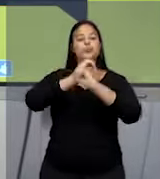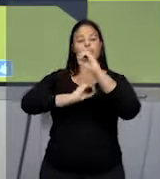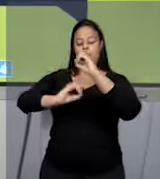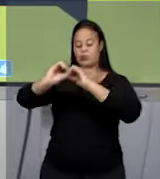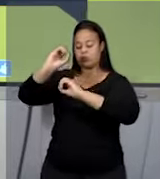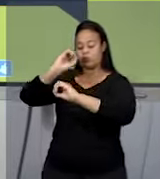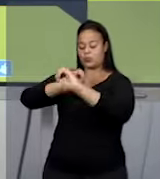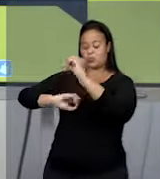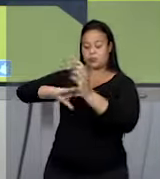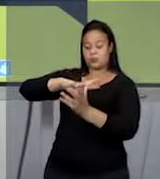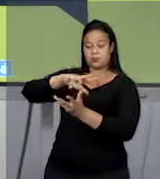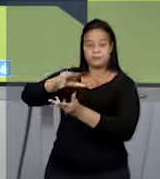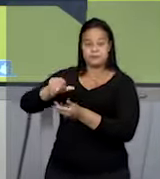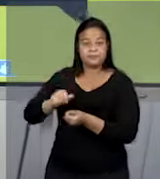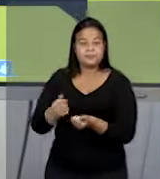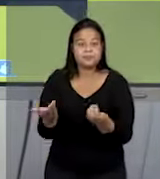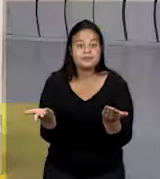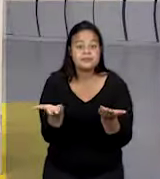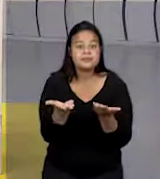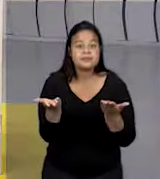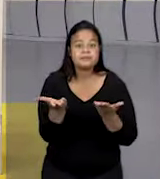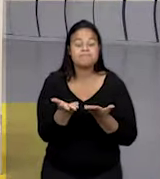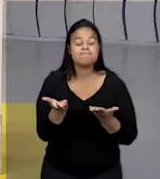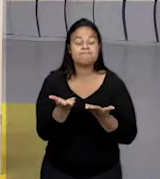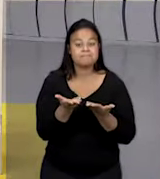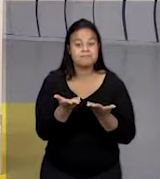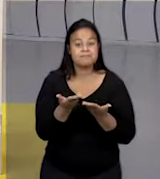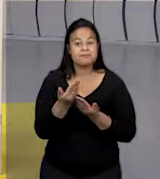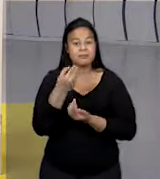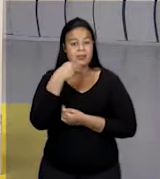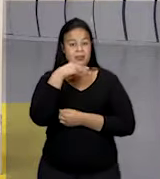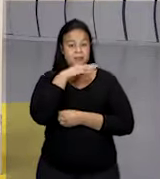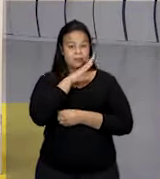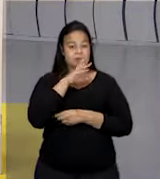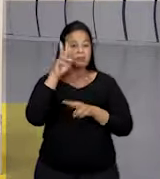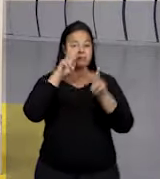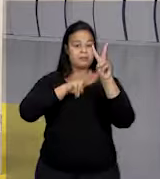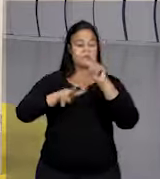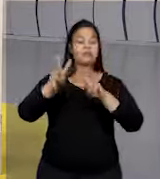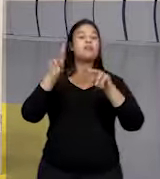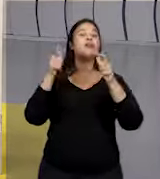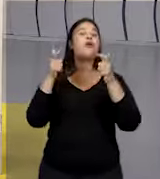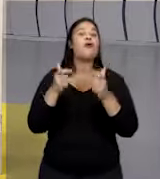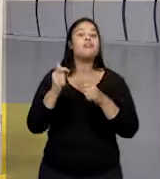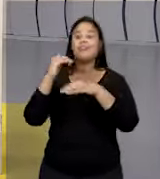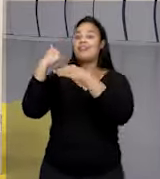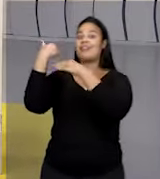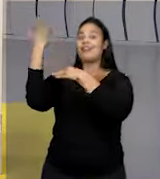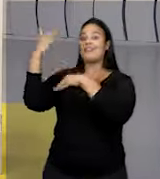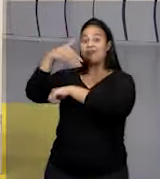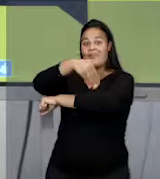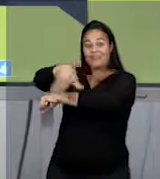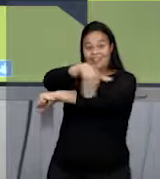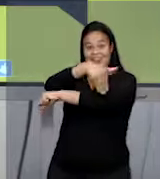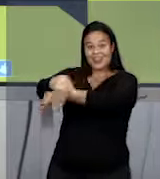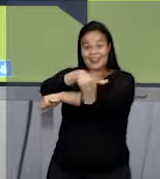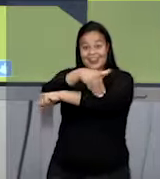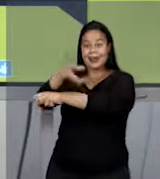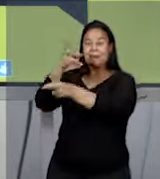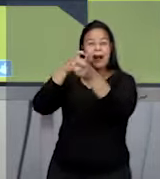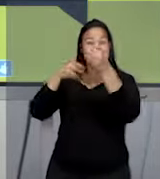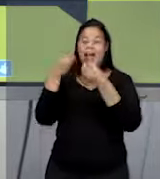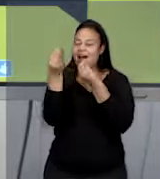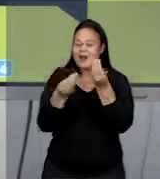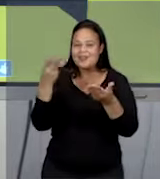Terra. Agora, nós vamos ver isso lá fora para você entender direitinho